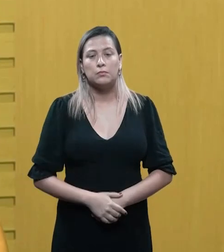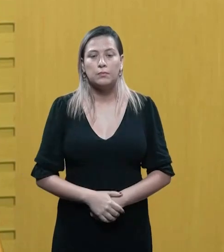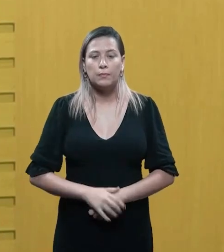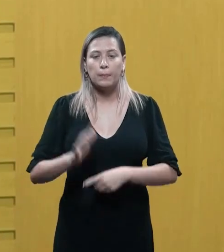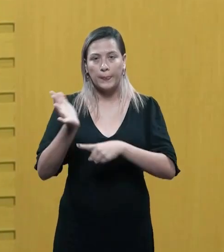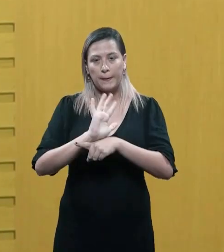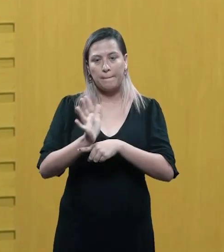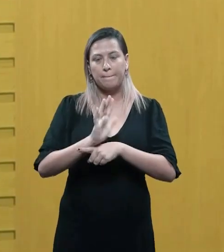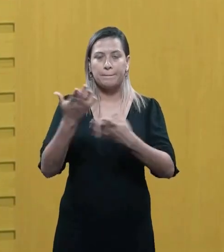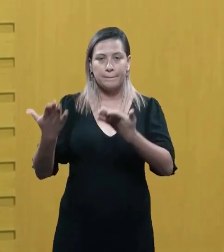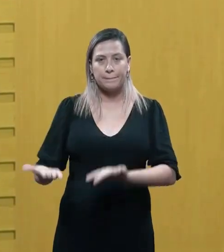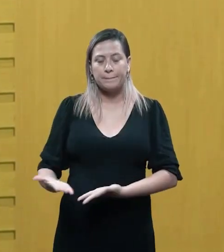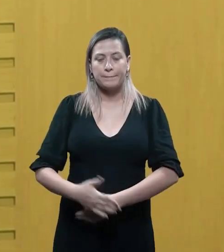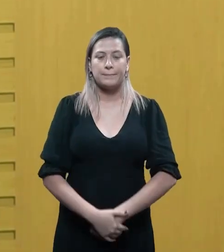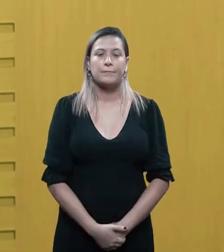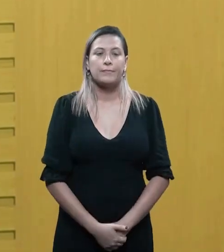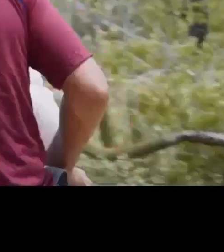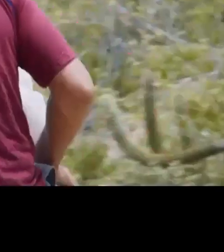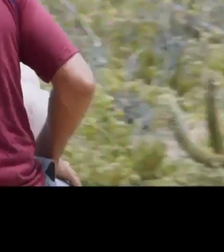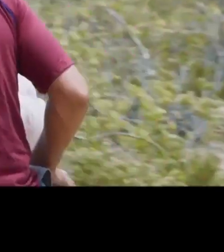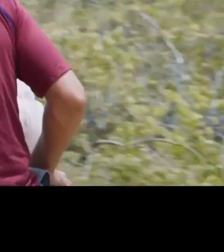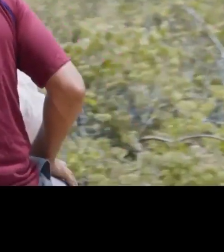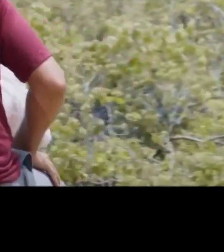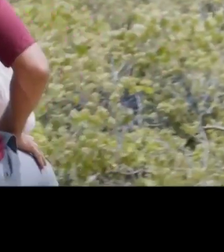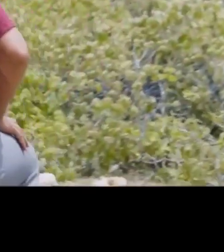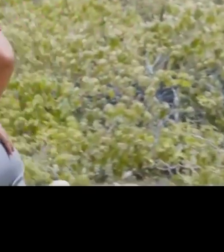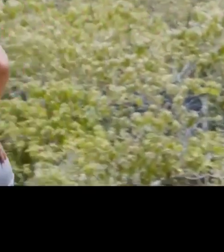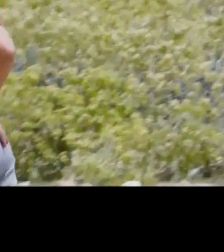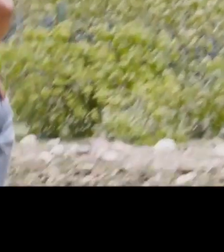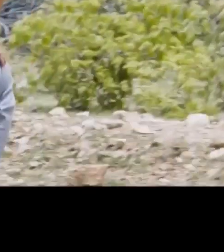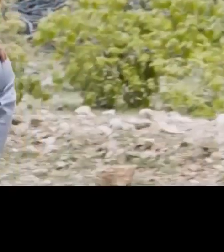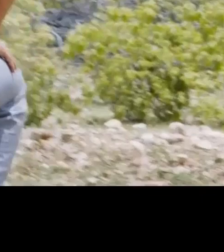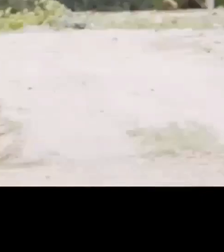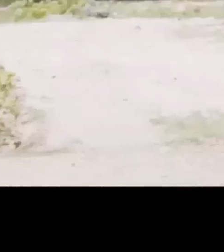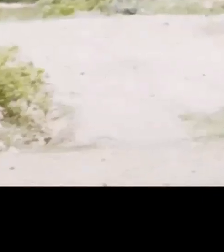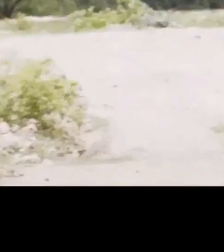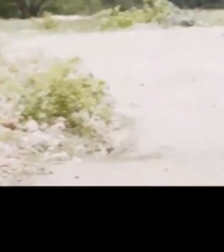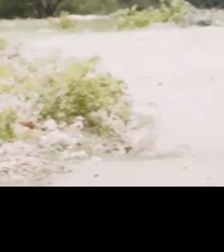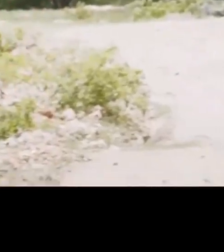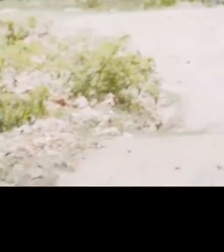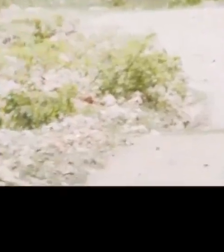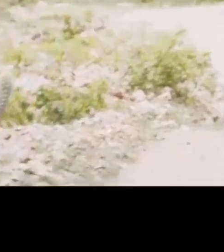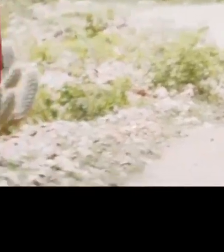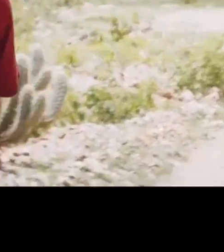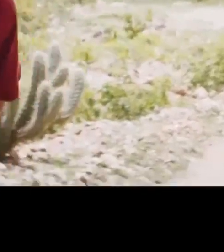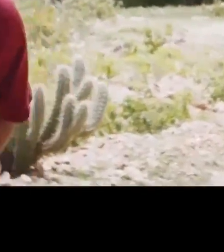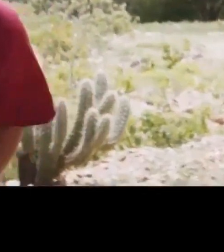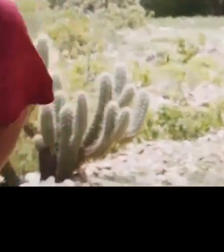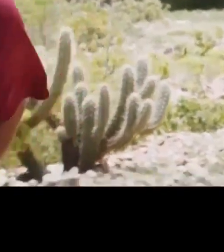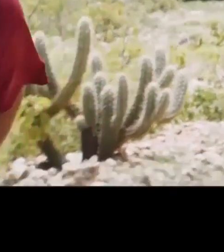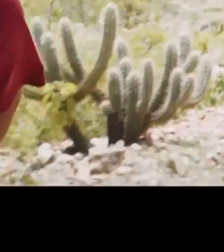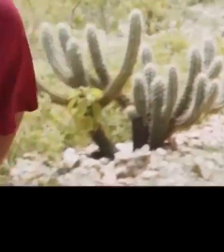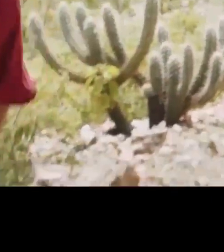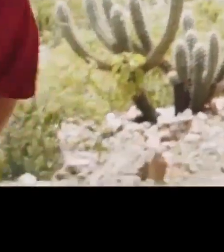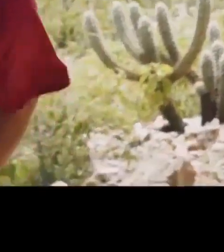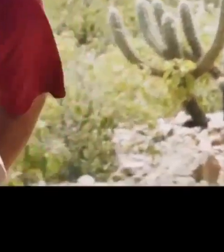Vamos dar um exemplo aqui do filme Bacurau. A gente vai morrer. Vai não, é turista. Olha,